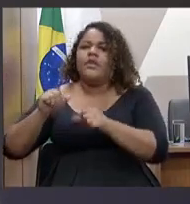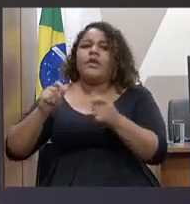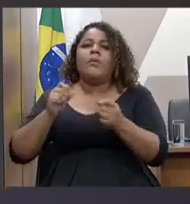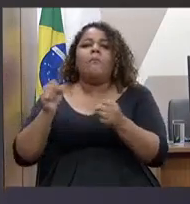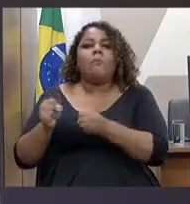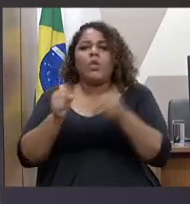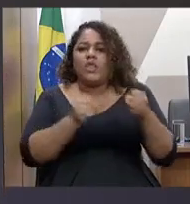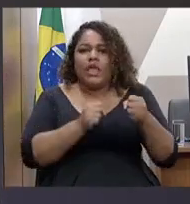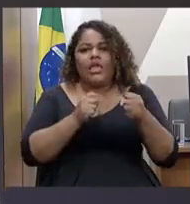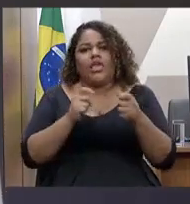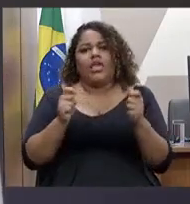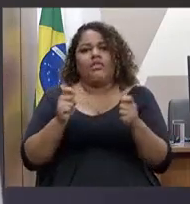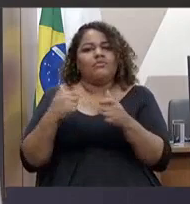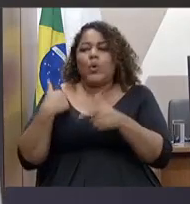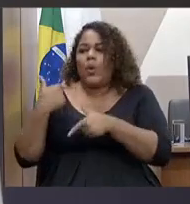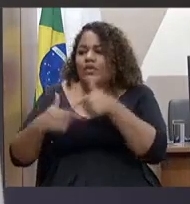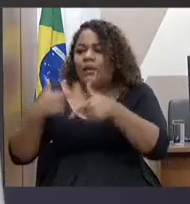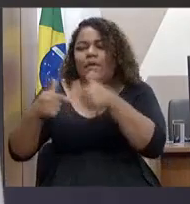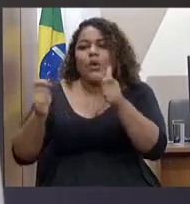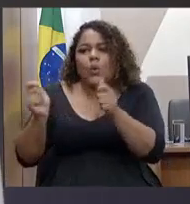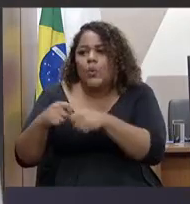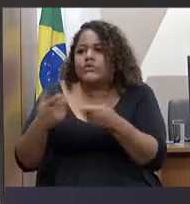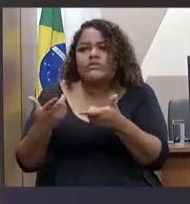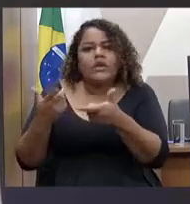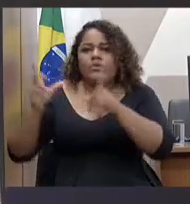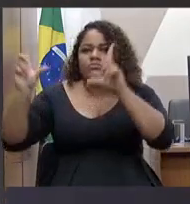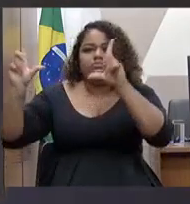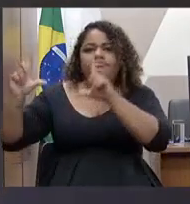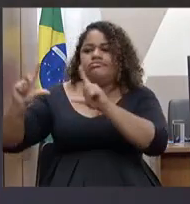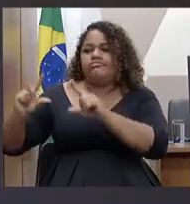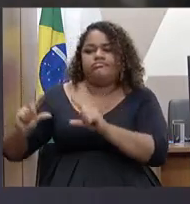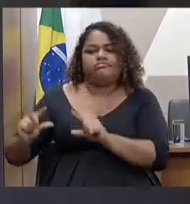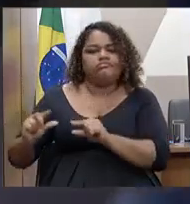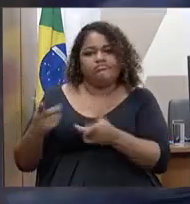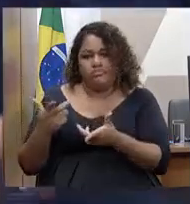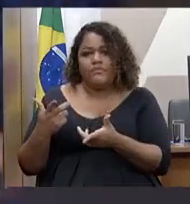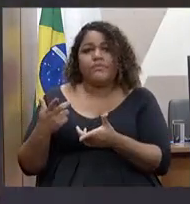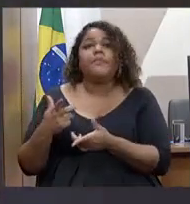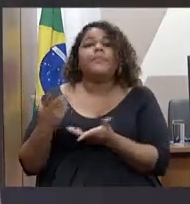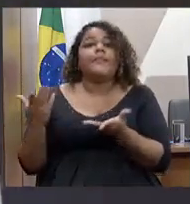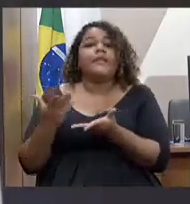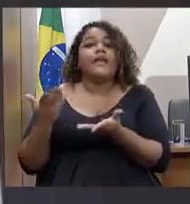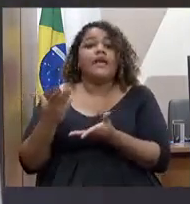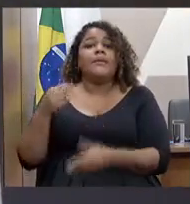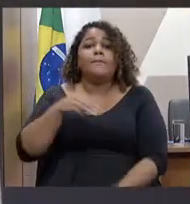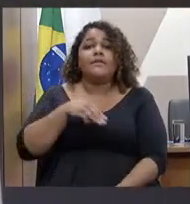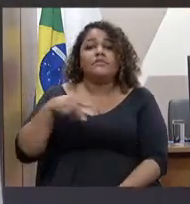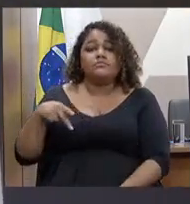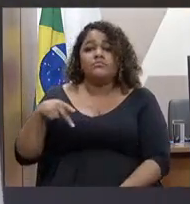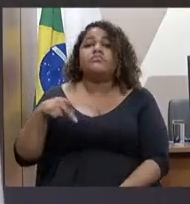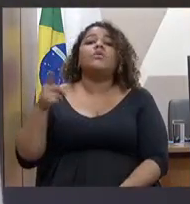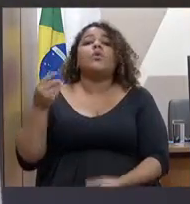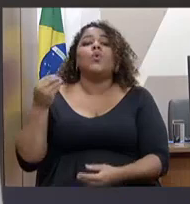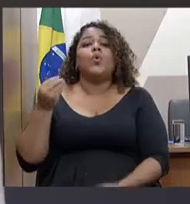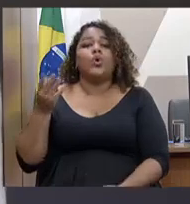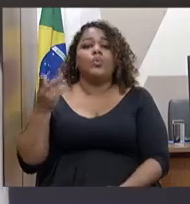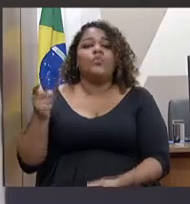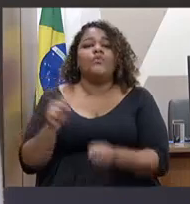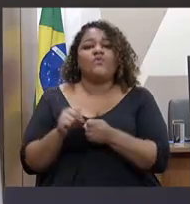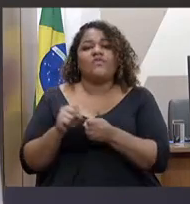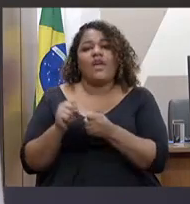né você ter uma ideia depois desse desse de tudo isso que aconteceu dificilmente o Ministério Público teve condições de ficar nós